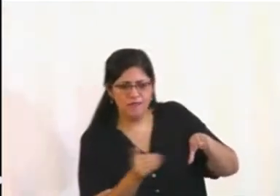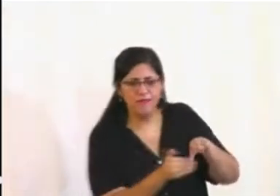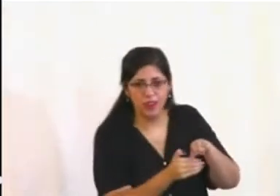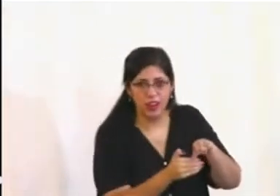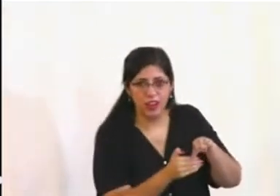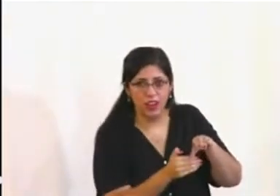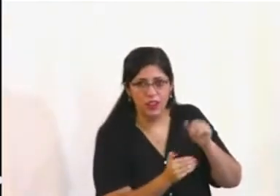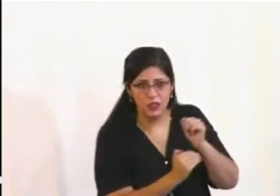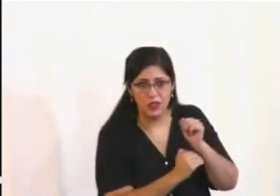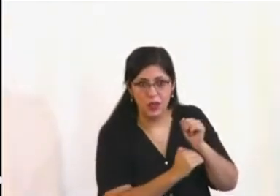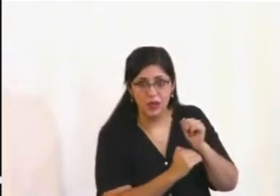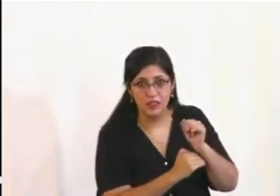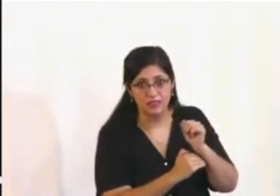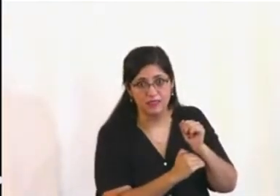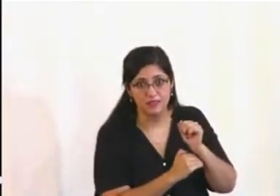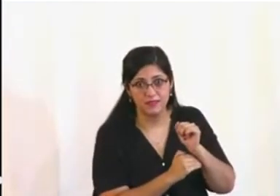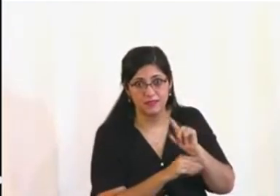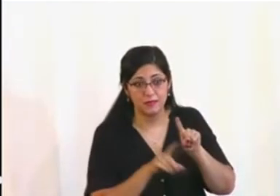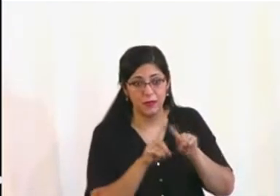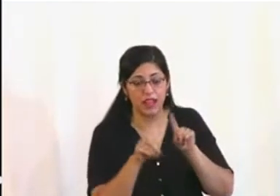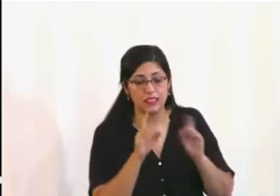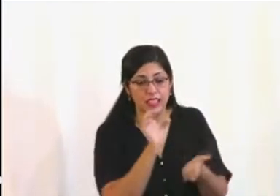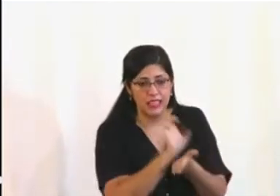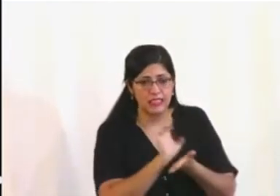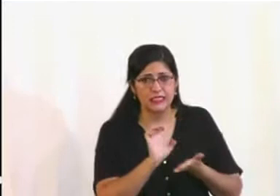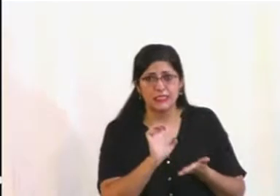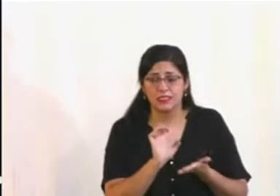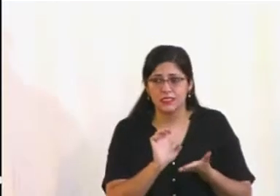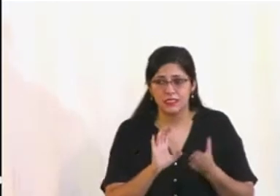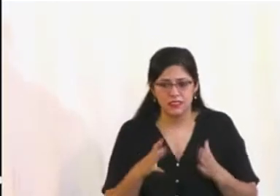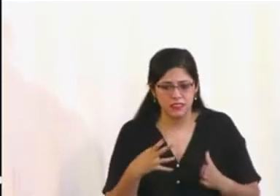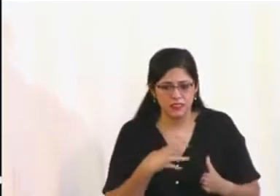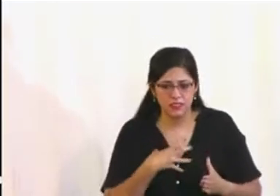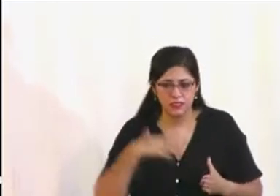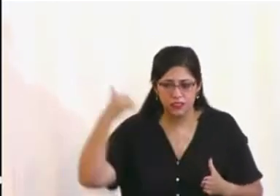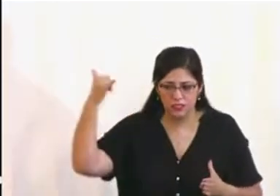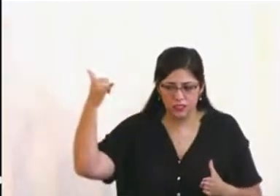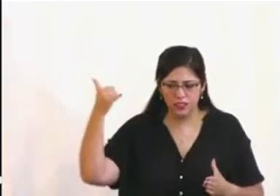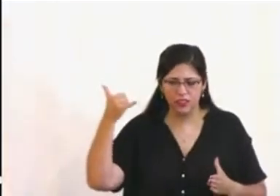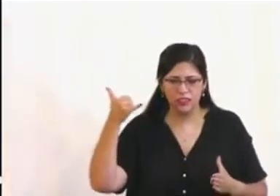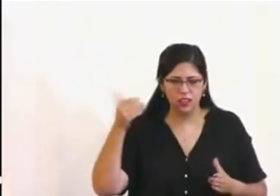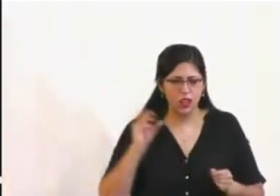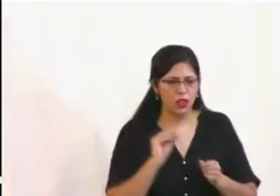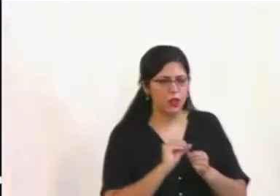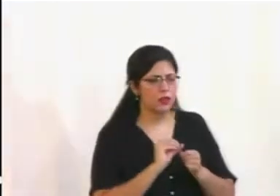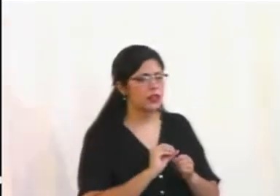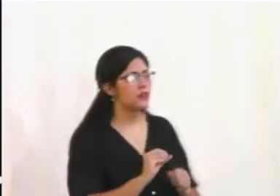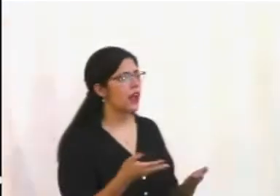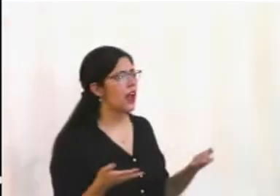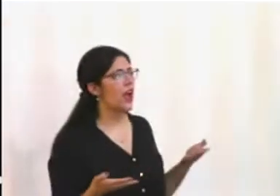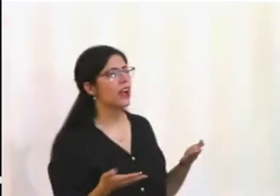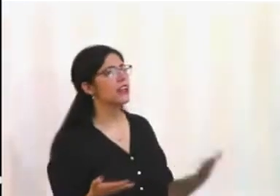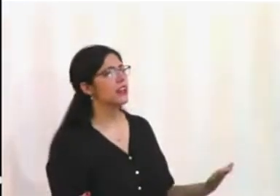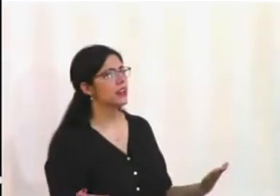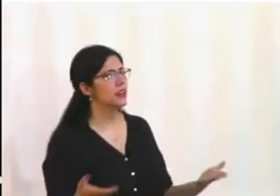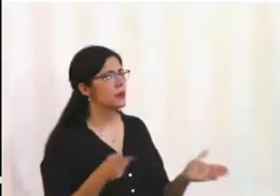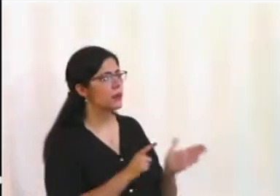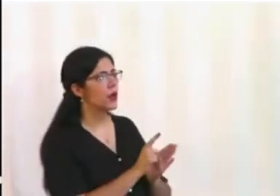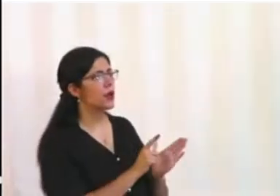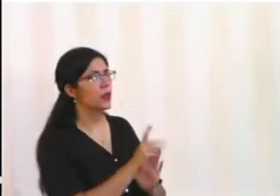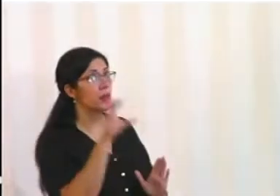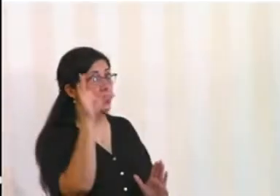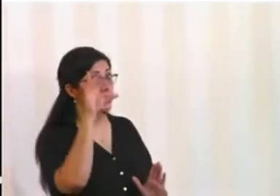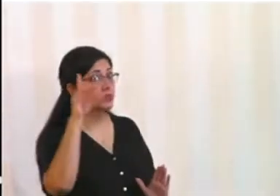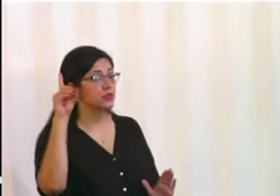e lhe disse: Que fazes aqui, Elias? Ele respondeu: Tenho sido zeloso pelo Senhor, Deus dos exércitos, porque